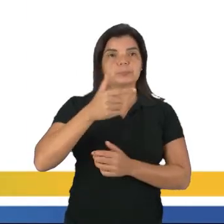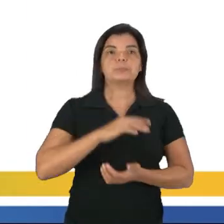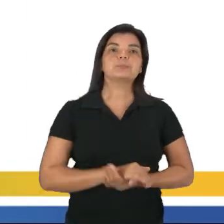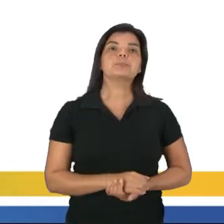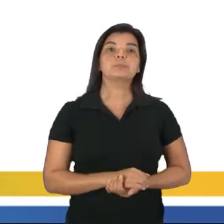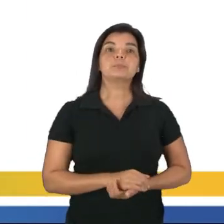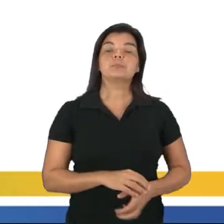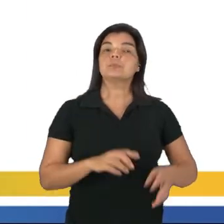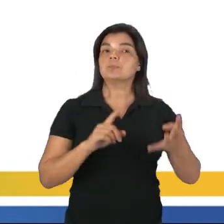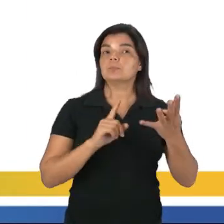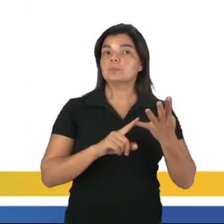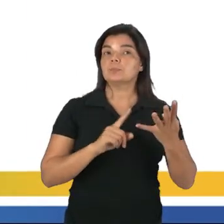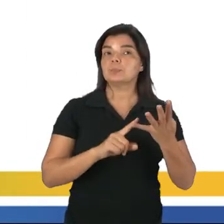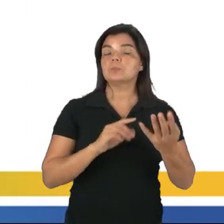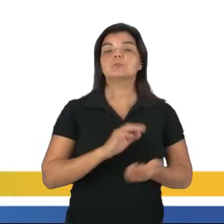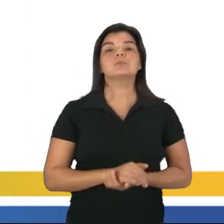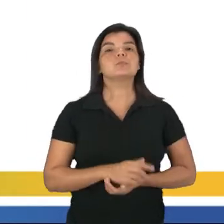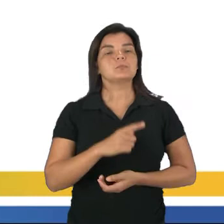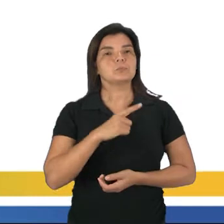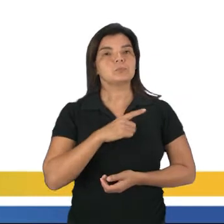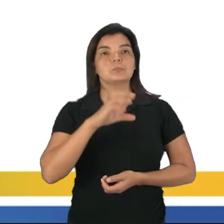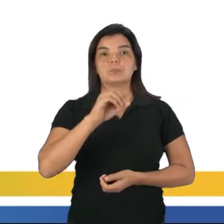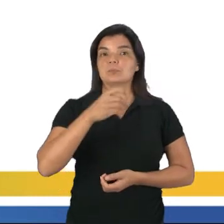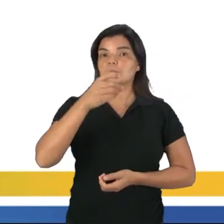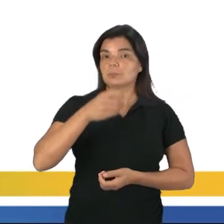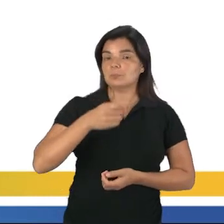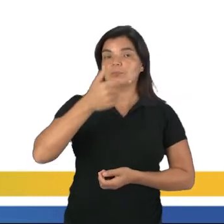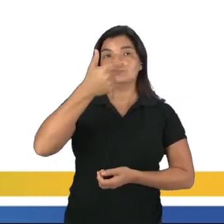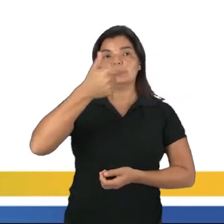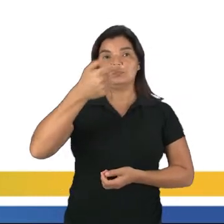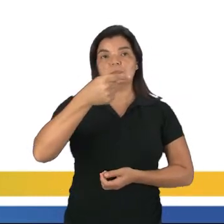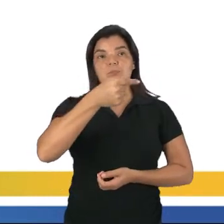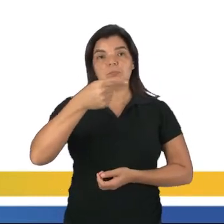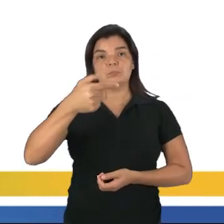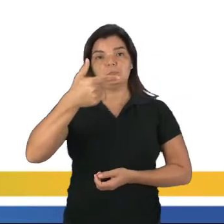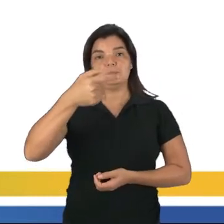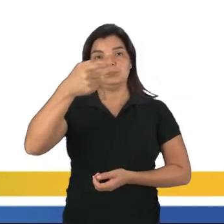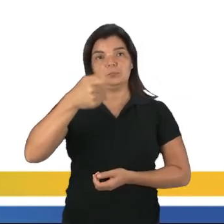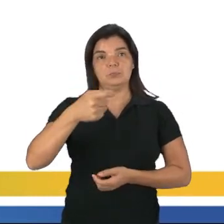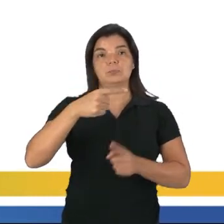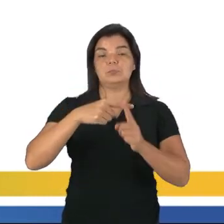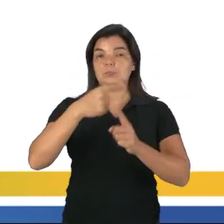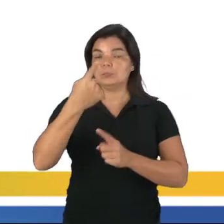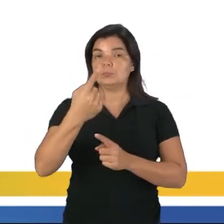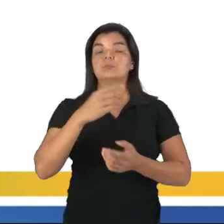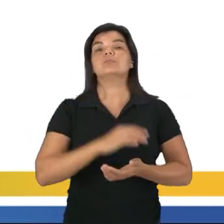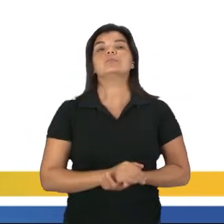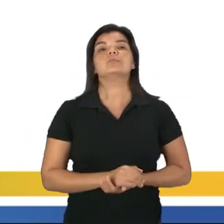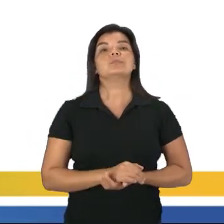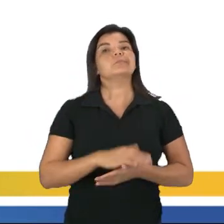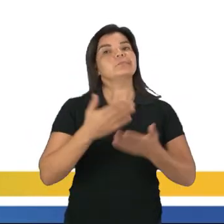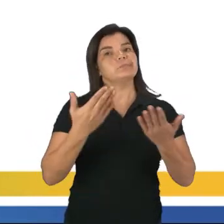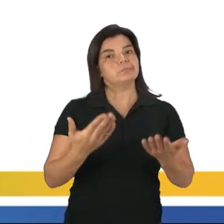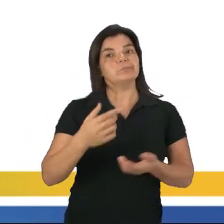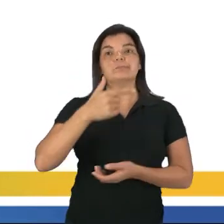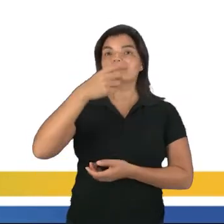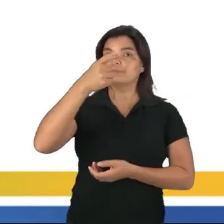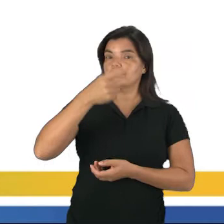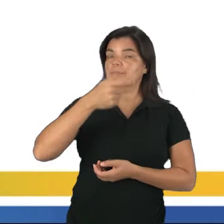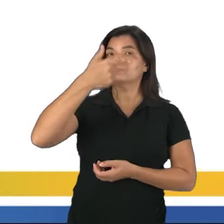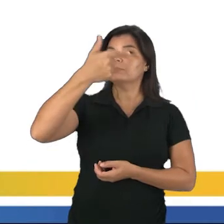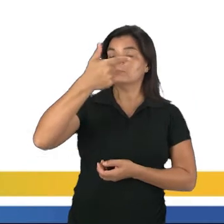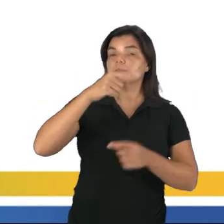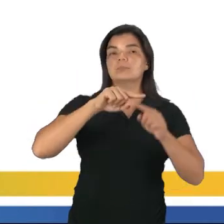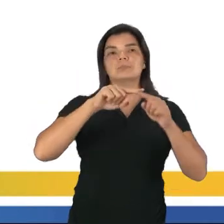grau. E no último caso, aqui f de x, né, igual a 0x² menos 2x mais 1, embora o expoente ali